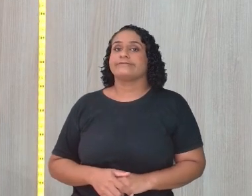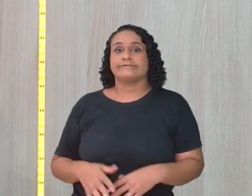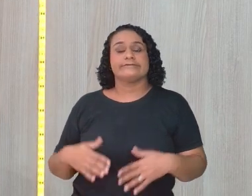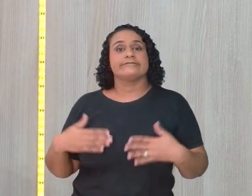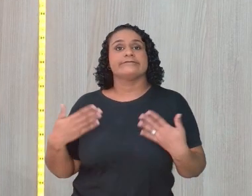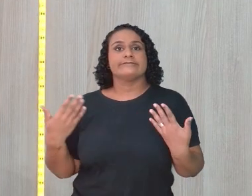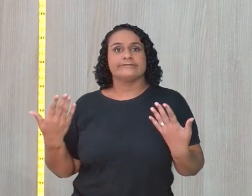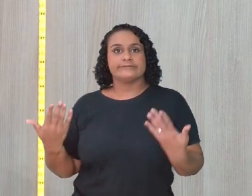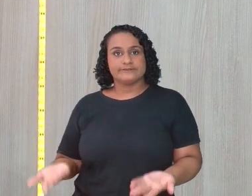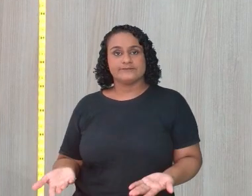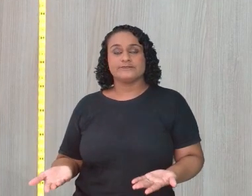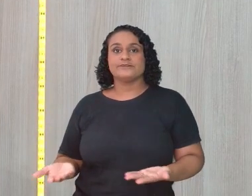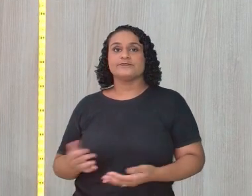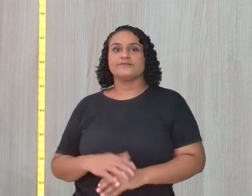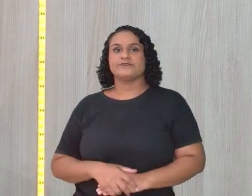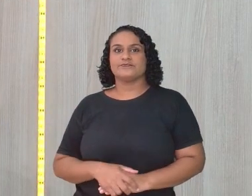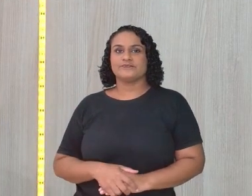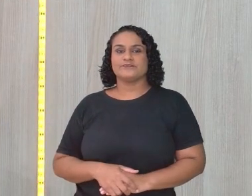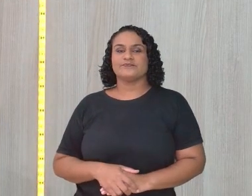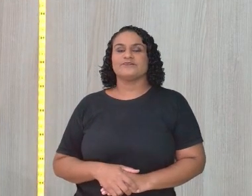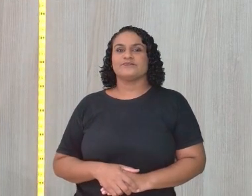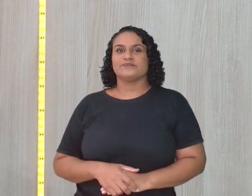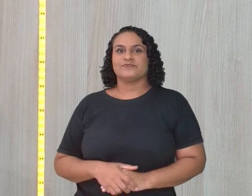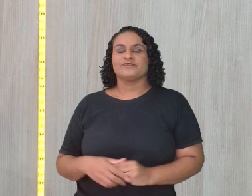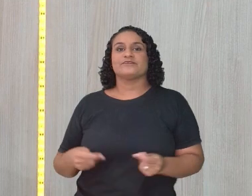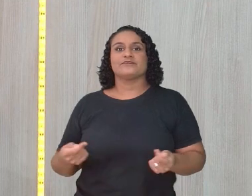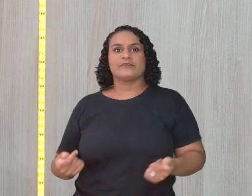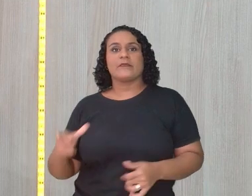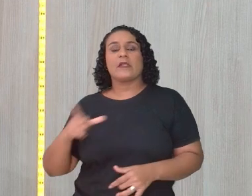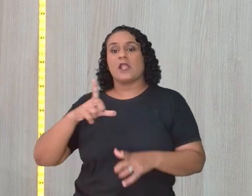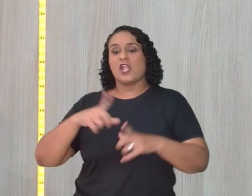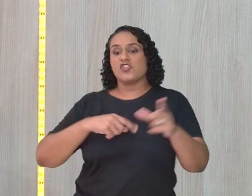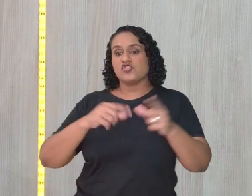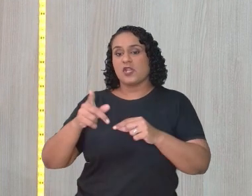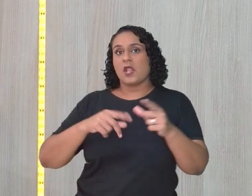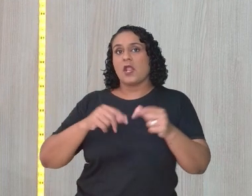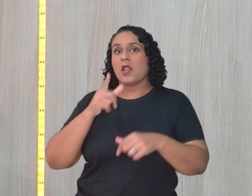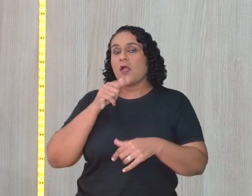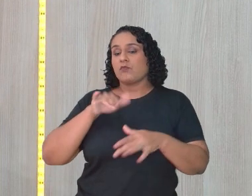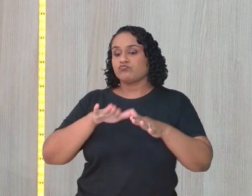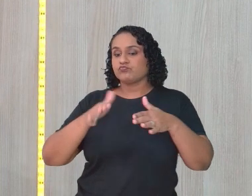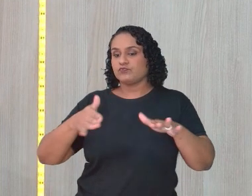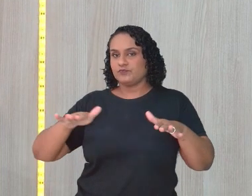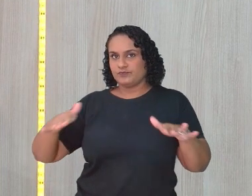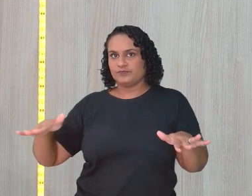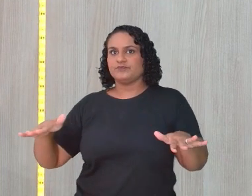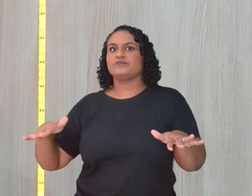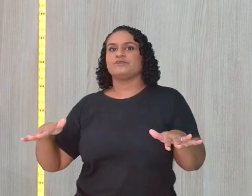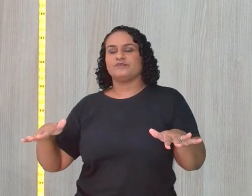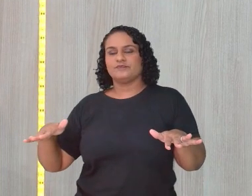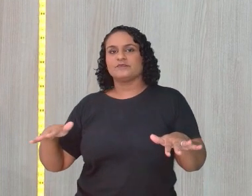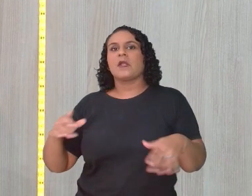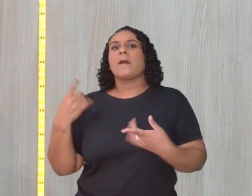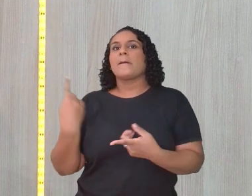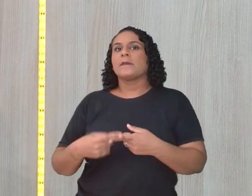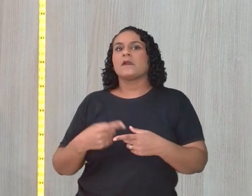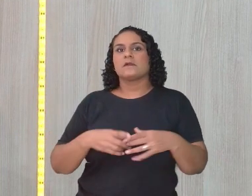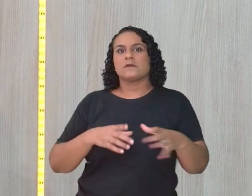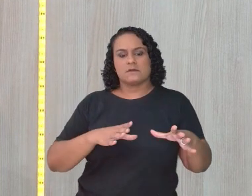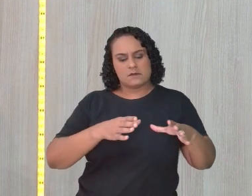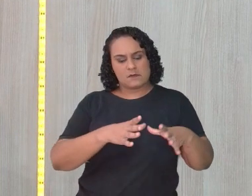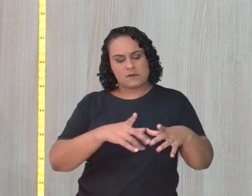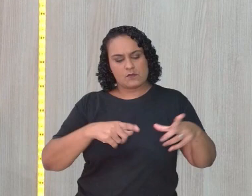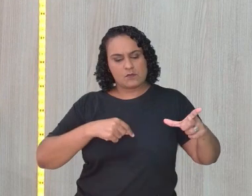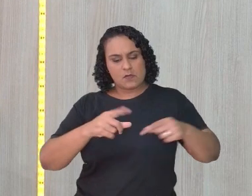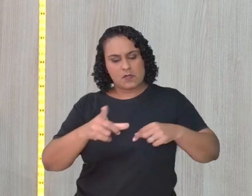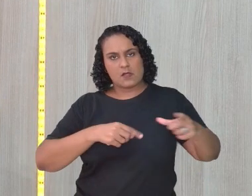na questão, né, da estrela do mar, como você colocou, né, que a fragmentação, a quebra de